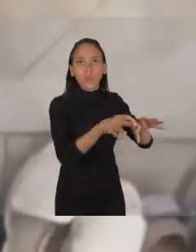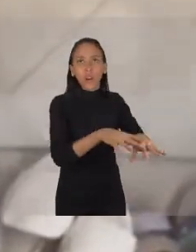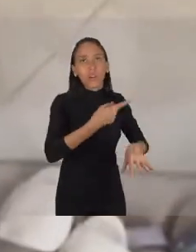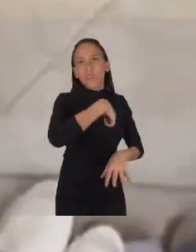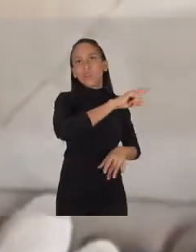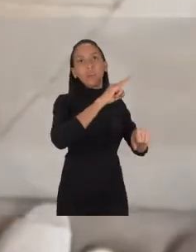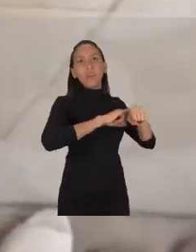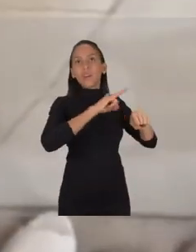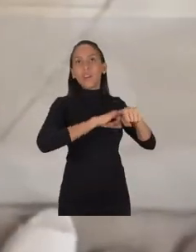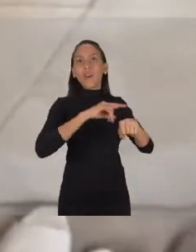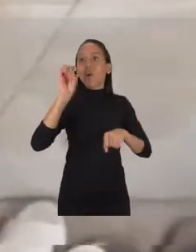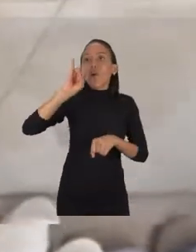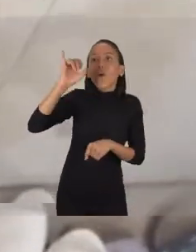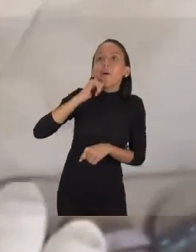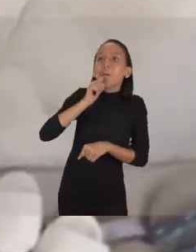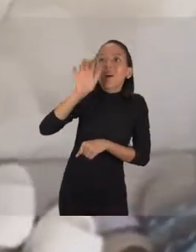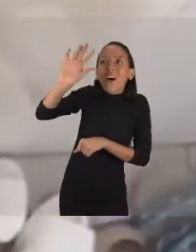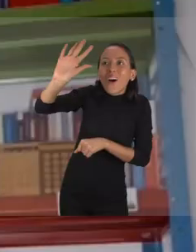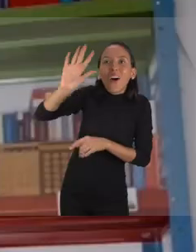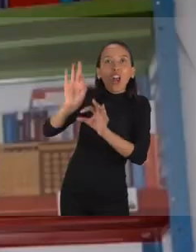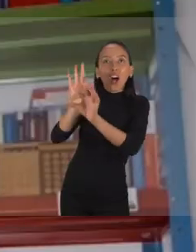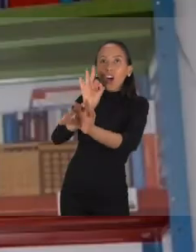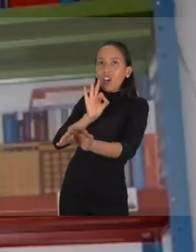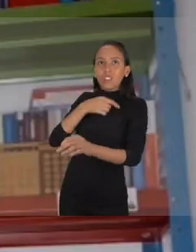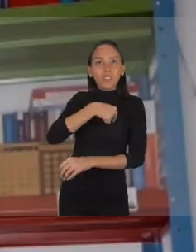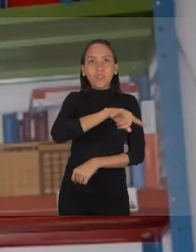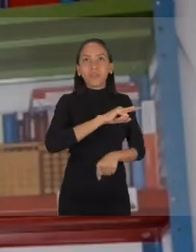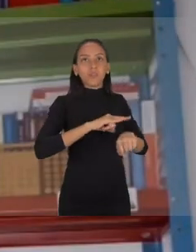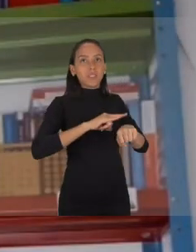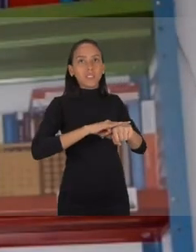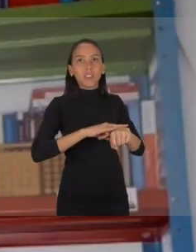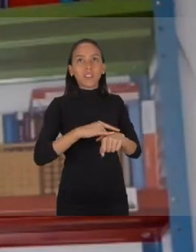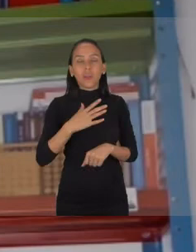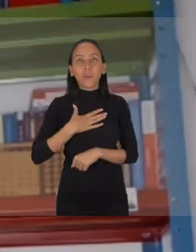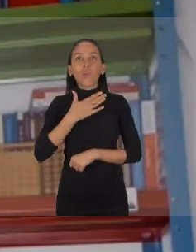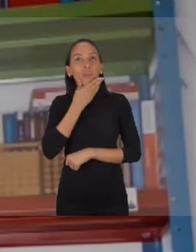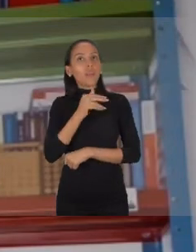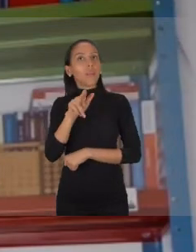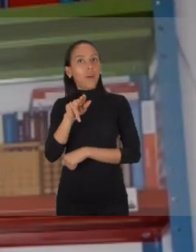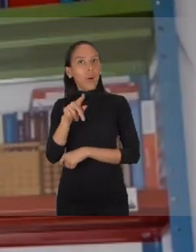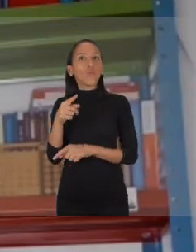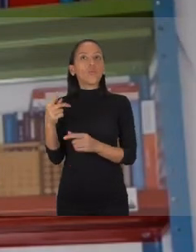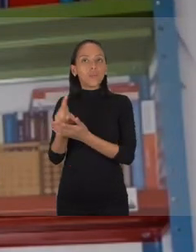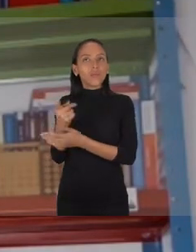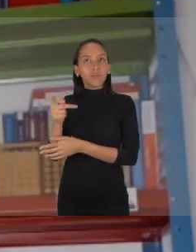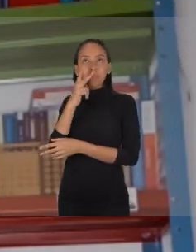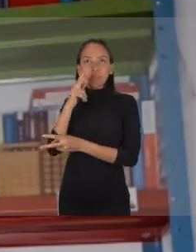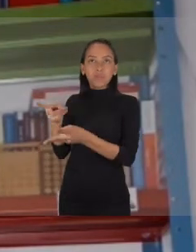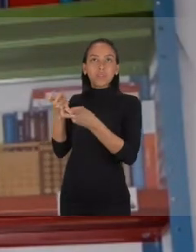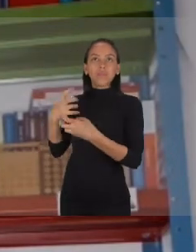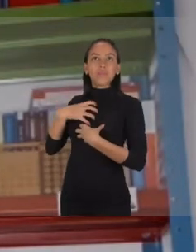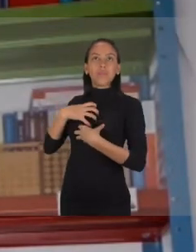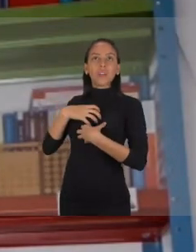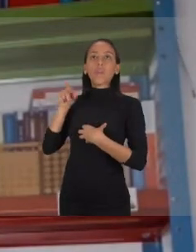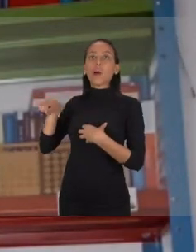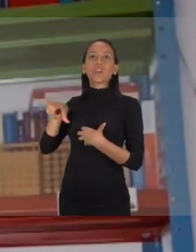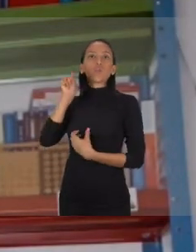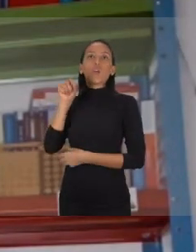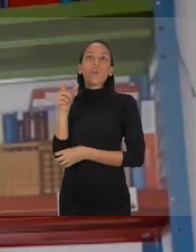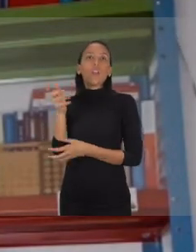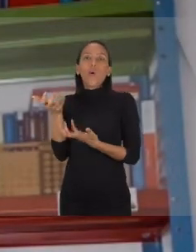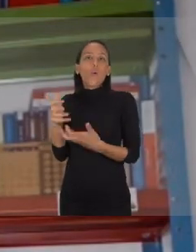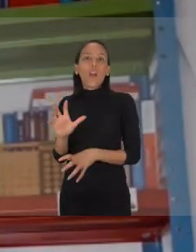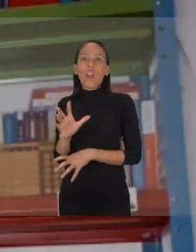banheiro. Aí eu dou um oi pra minha mãe de longe e vou pro banheiro. O meu irmão teve sintomas, mas ele decidiu não ser testado. Ele